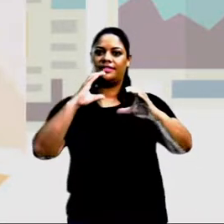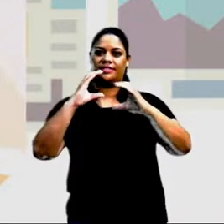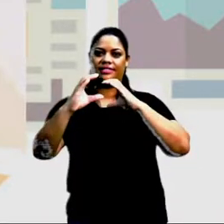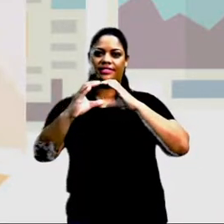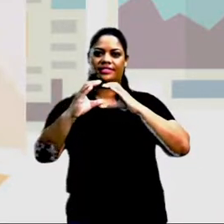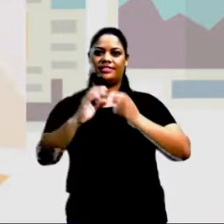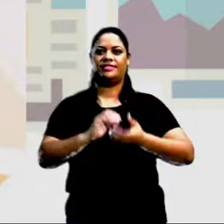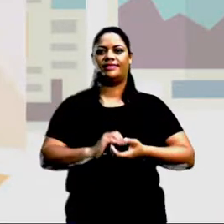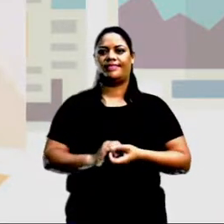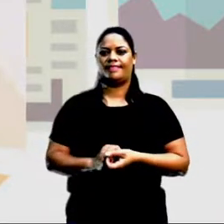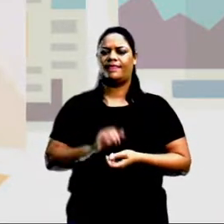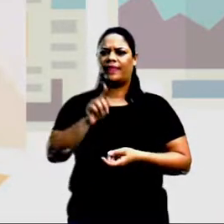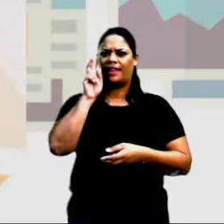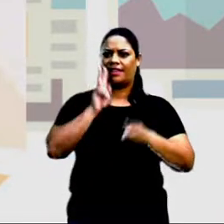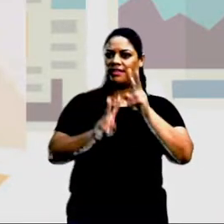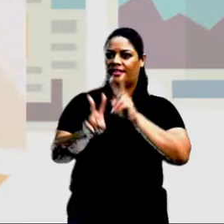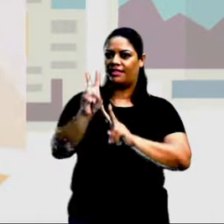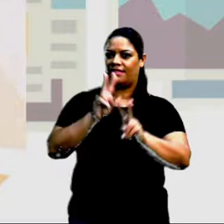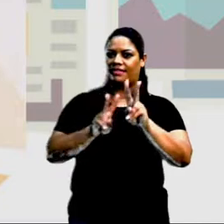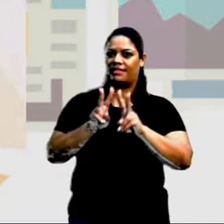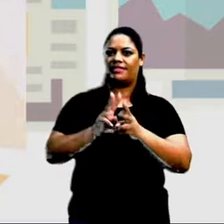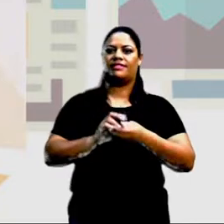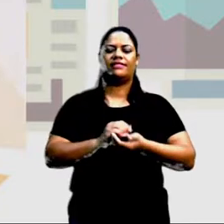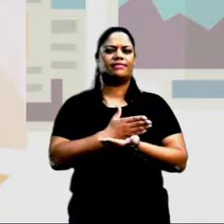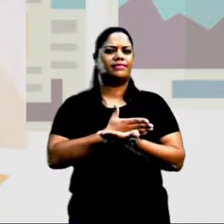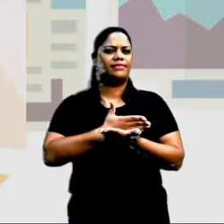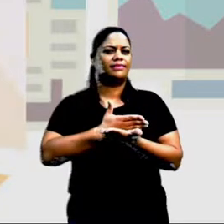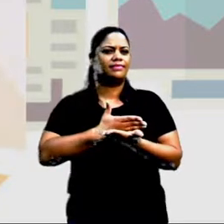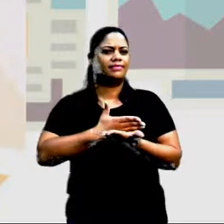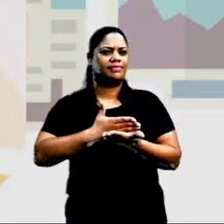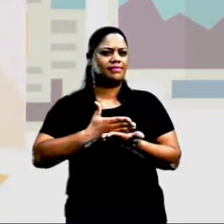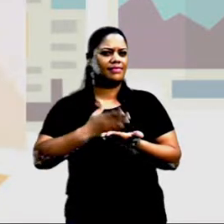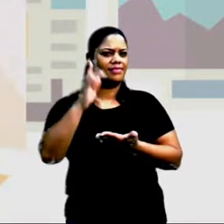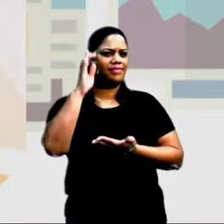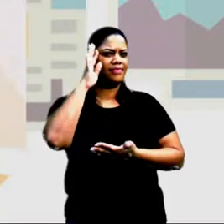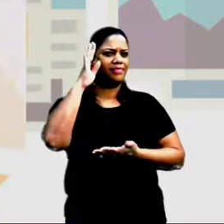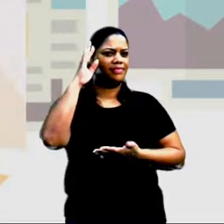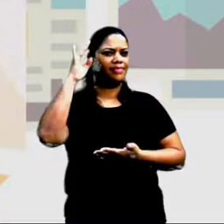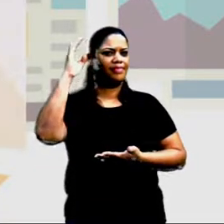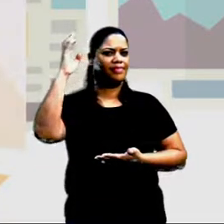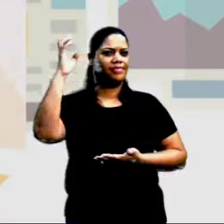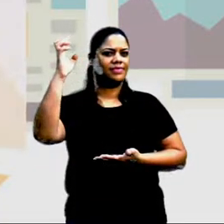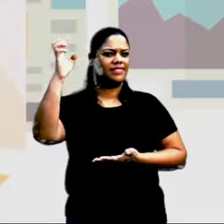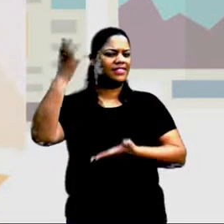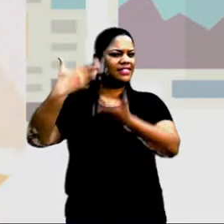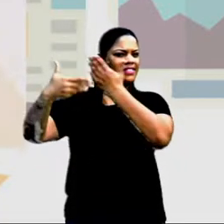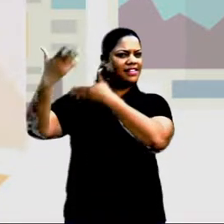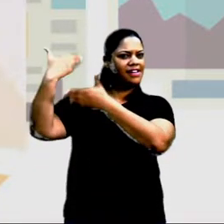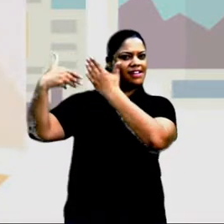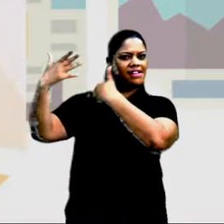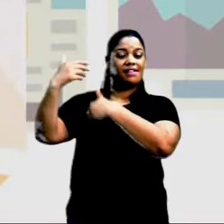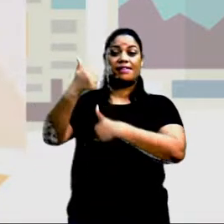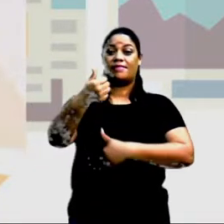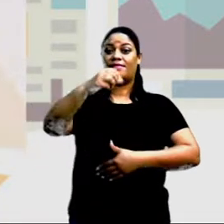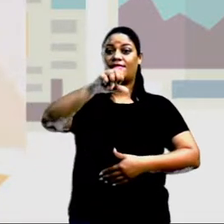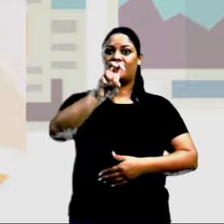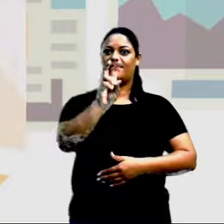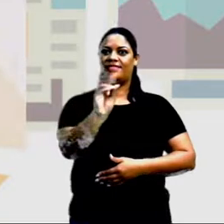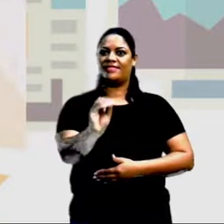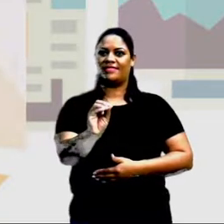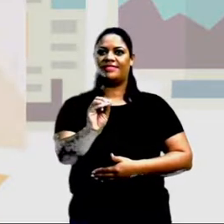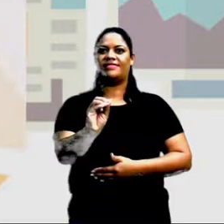comunicação? Se você observar, no começo, imagine, lá em 1950, como